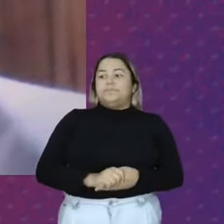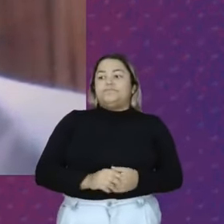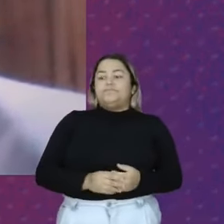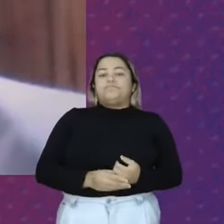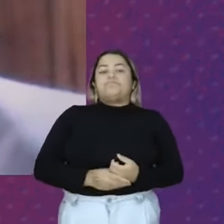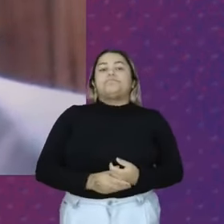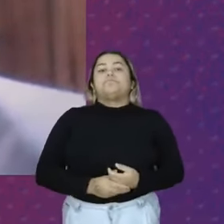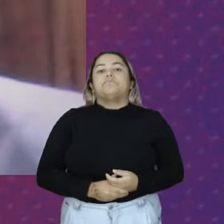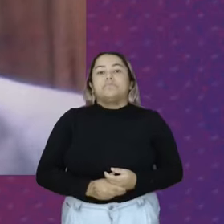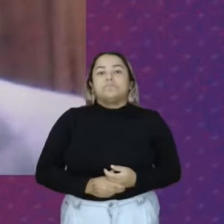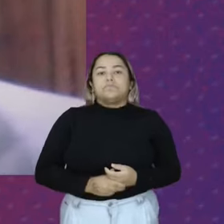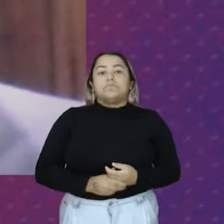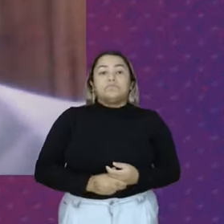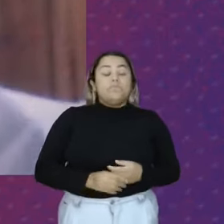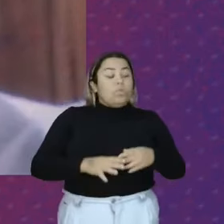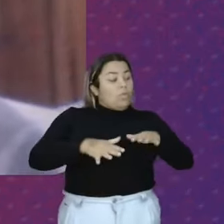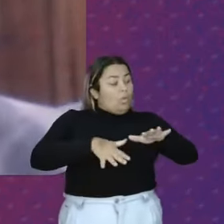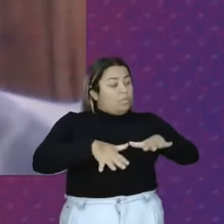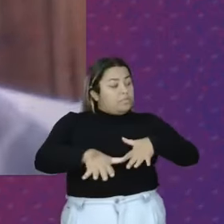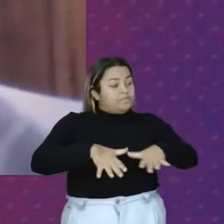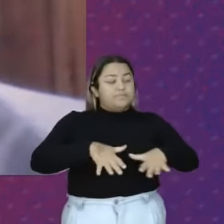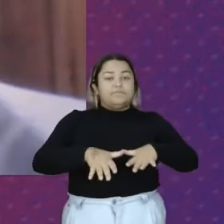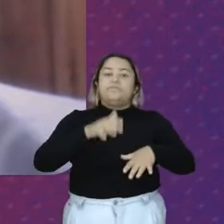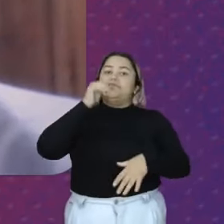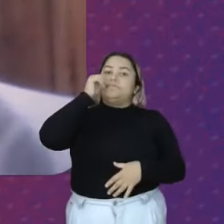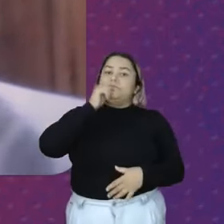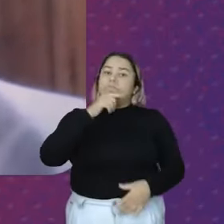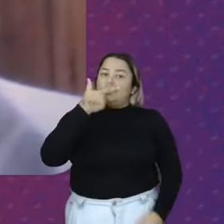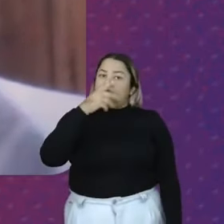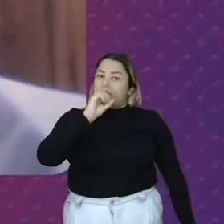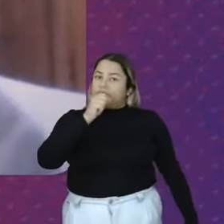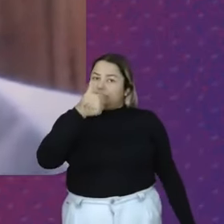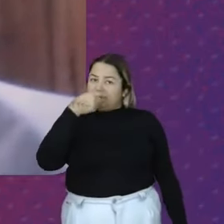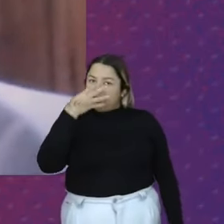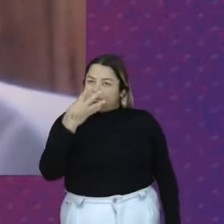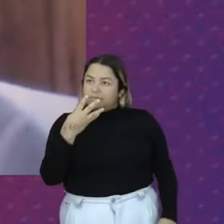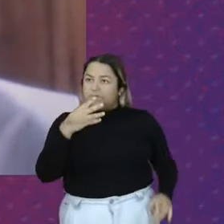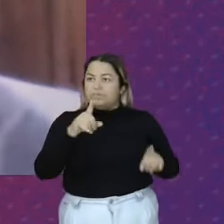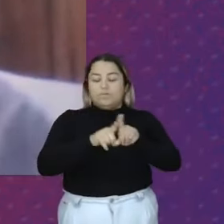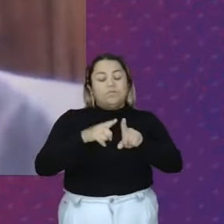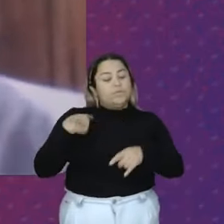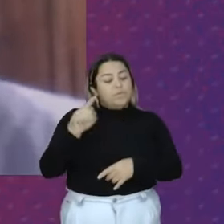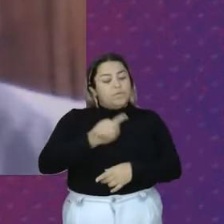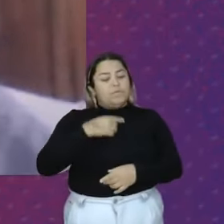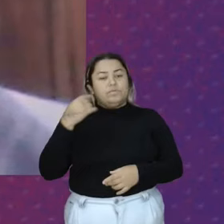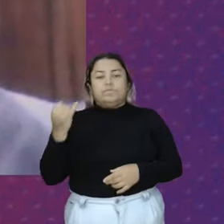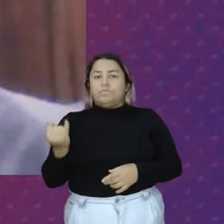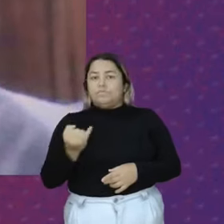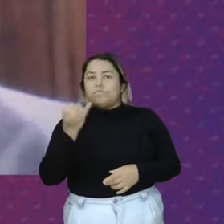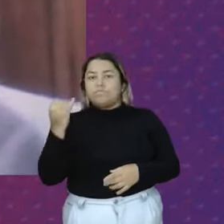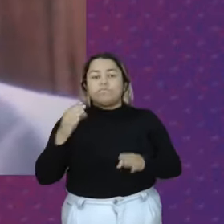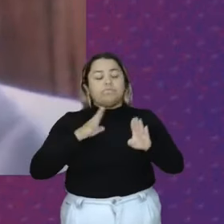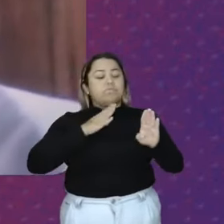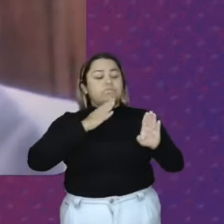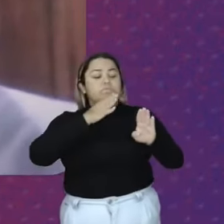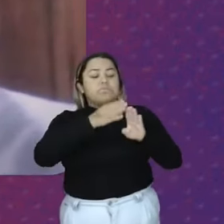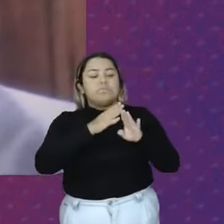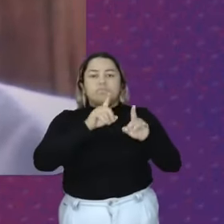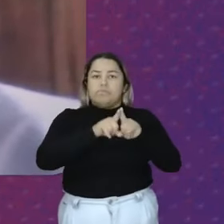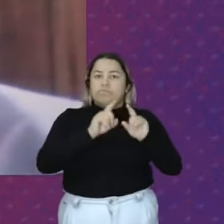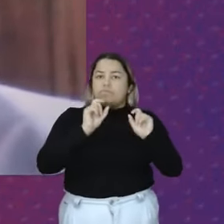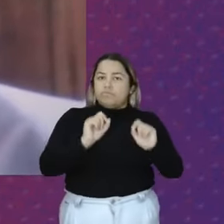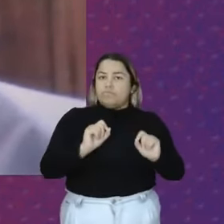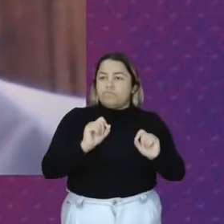como se diz o movimento que milito é inclusive ade de 2014 e os nossos principais objetivos então é promover a inclusão do enfoque da